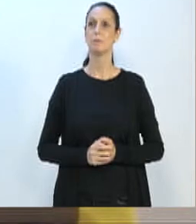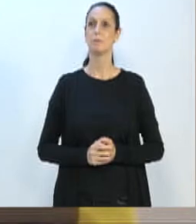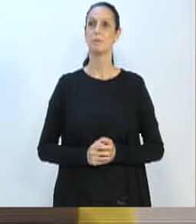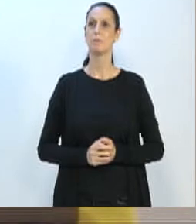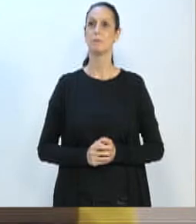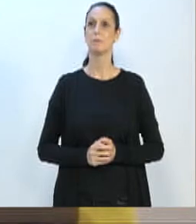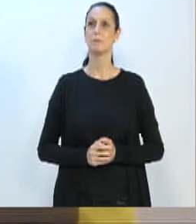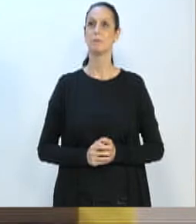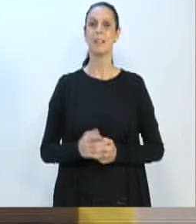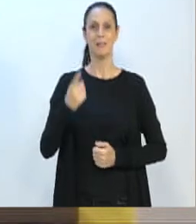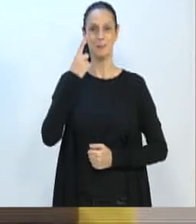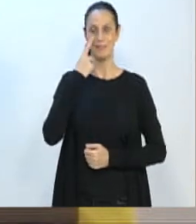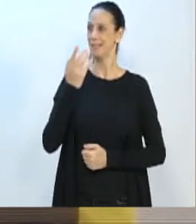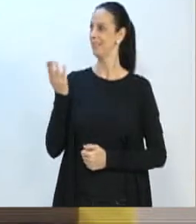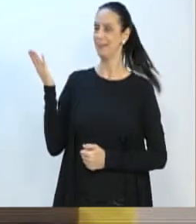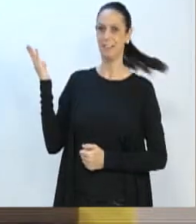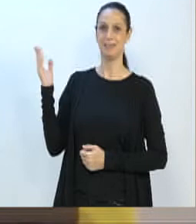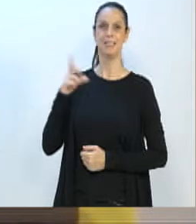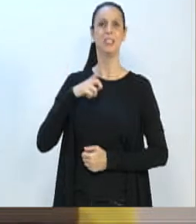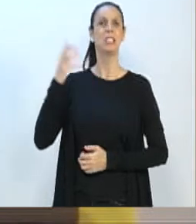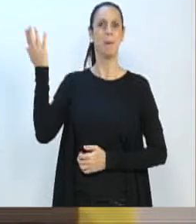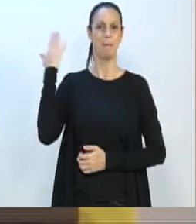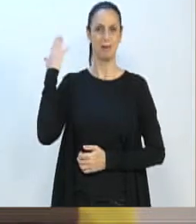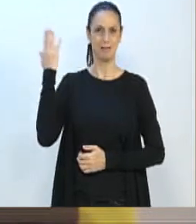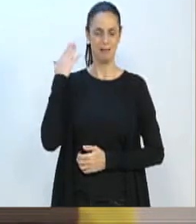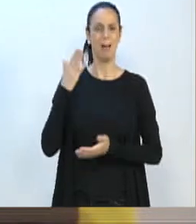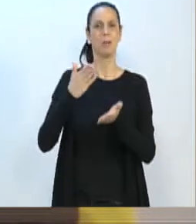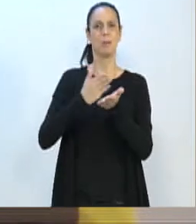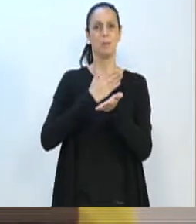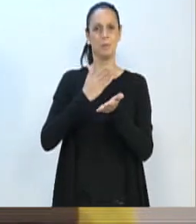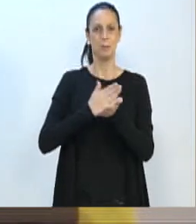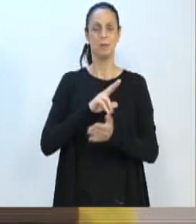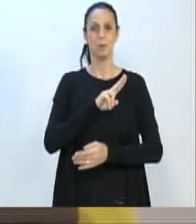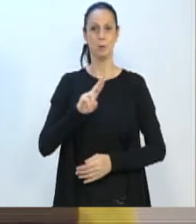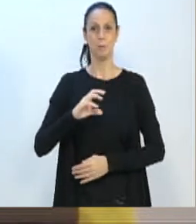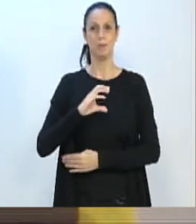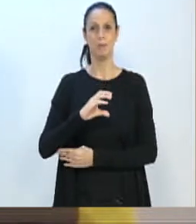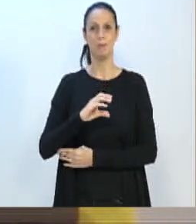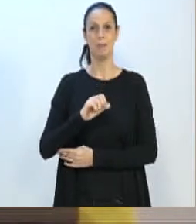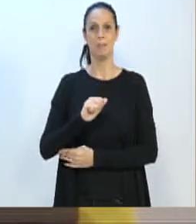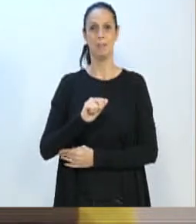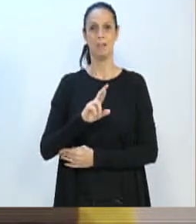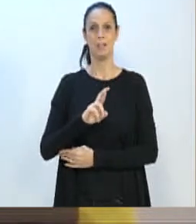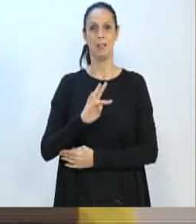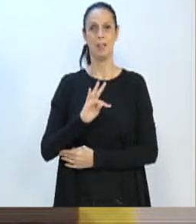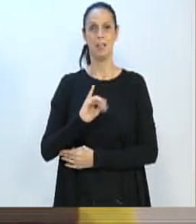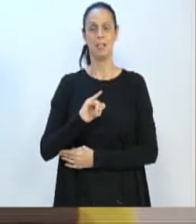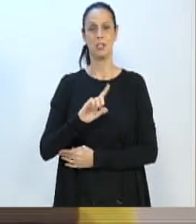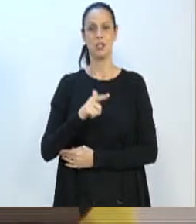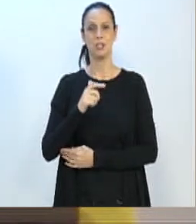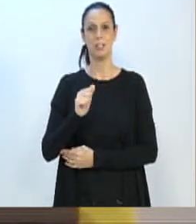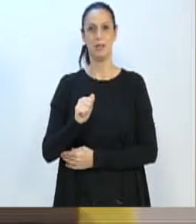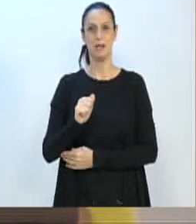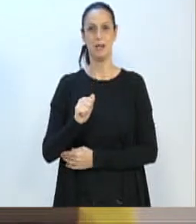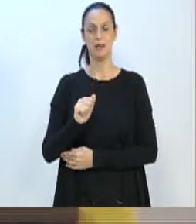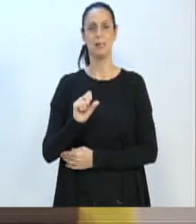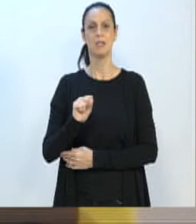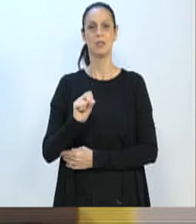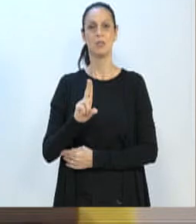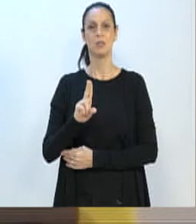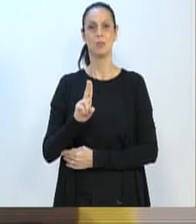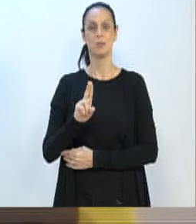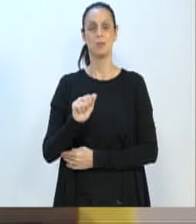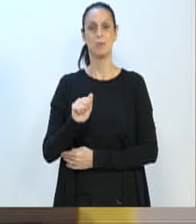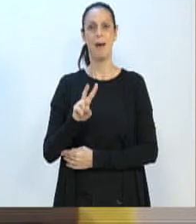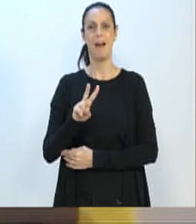Caminho Suave, de uma cartilha chamada Caminho Suave, né? Isso é parte essa cartilha foi criada em São Paulo na década de 40 e